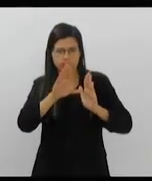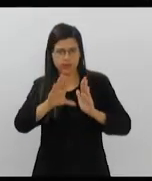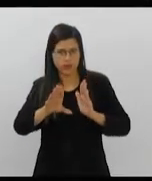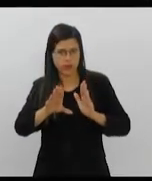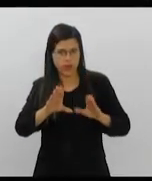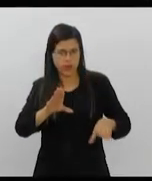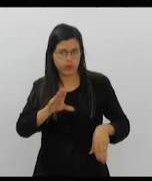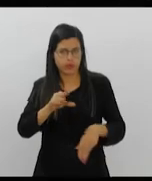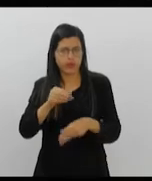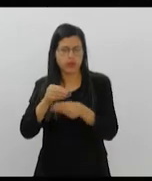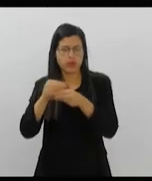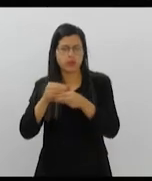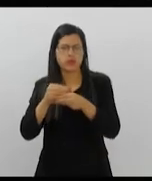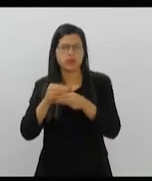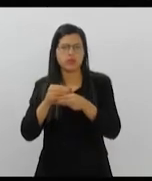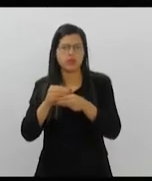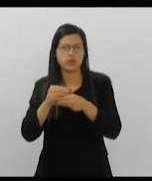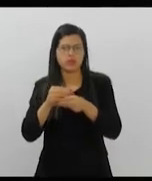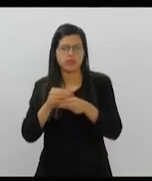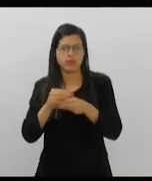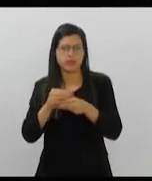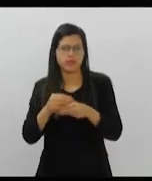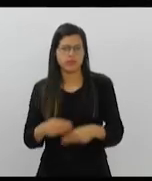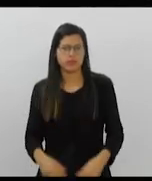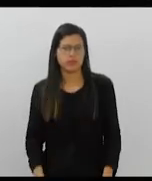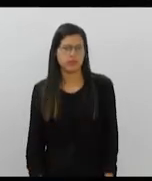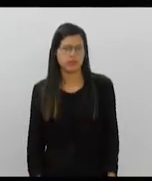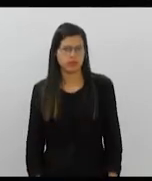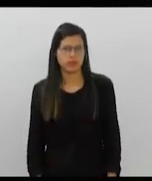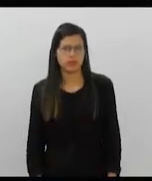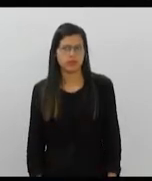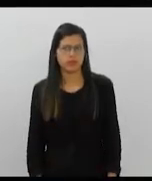complementar que